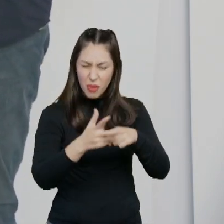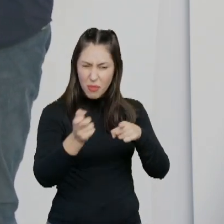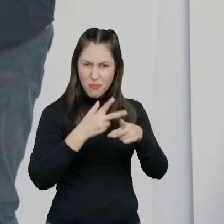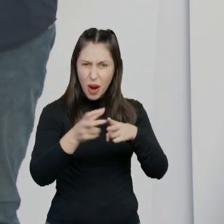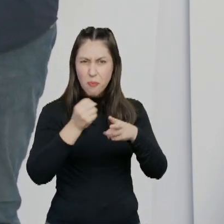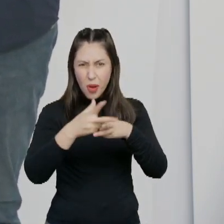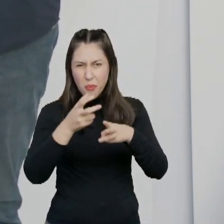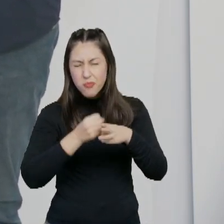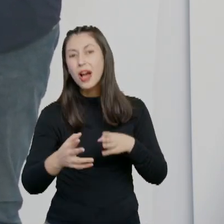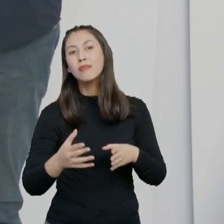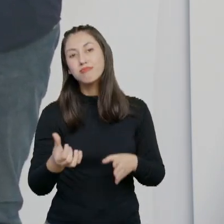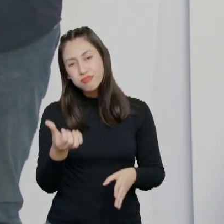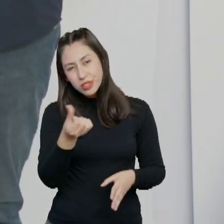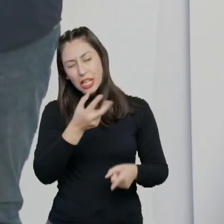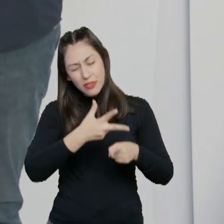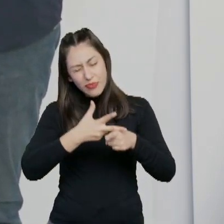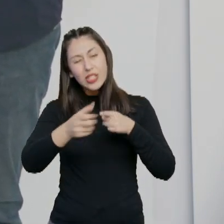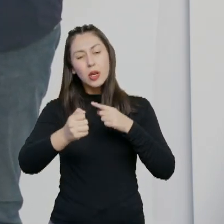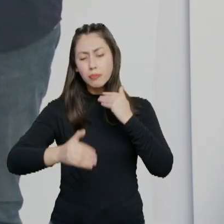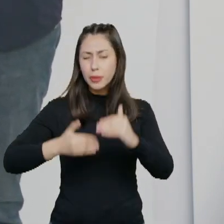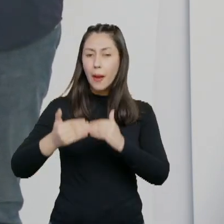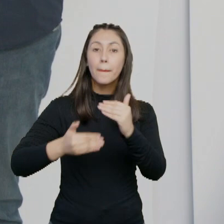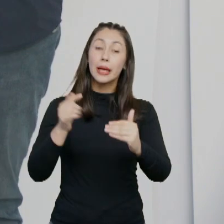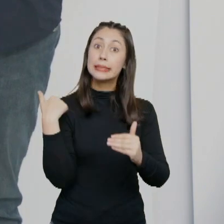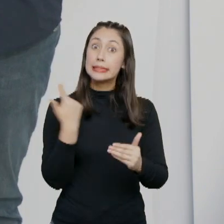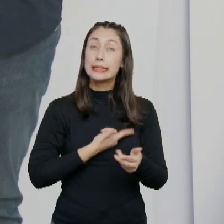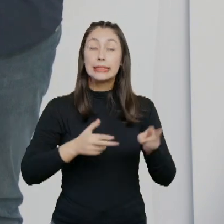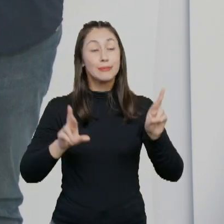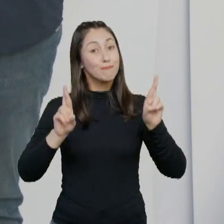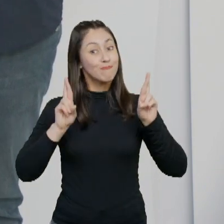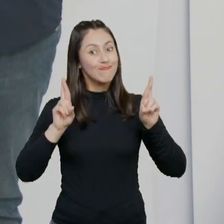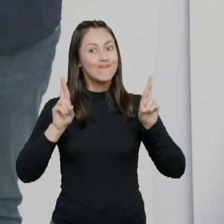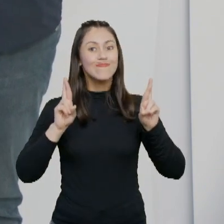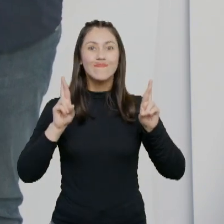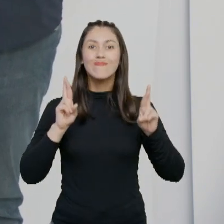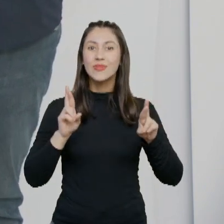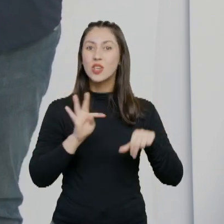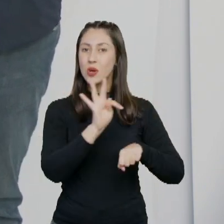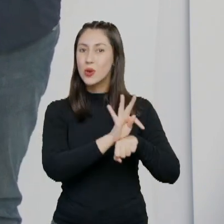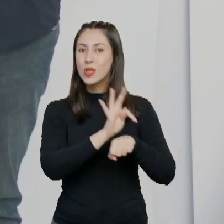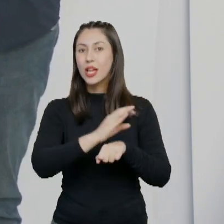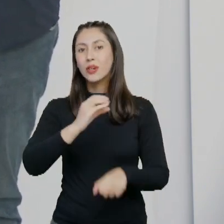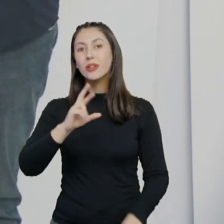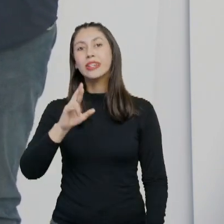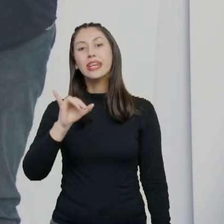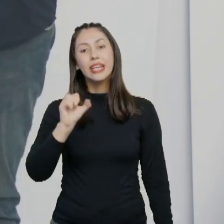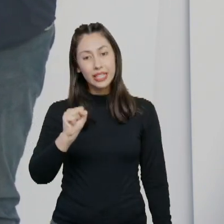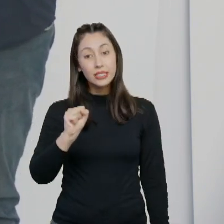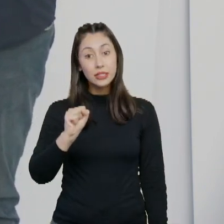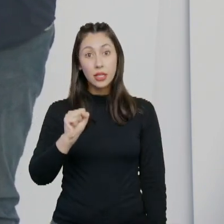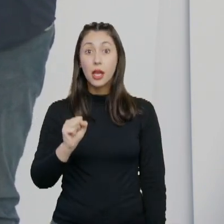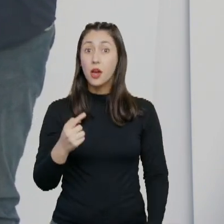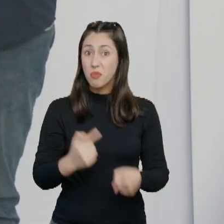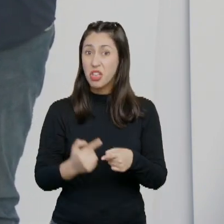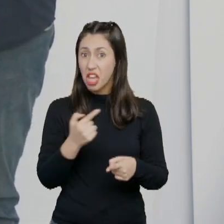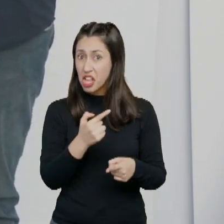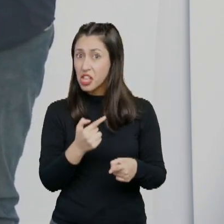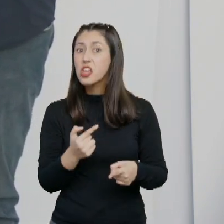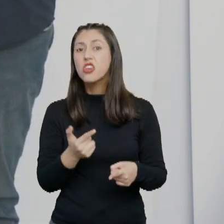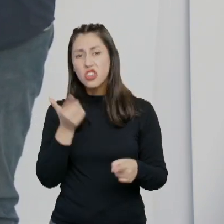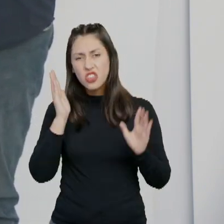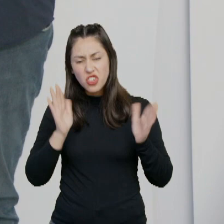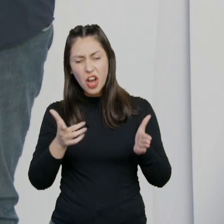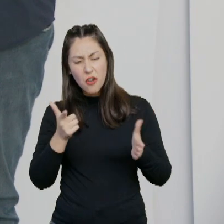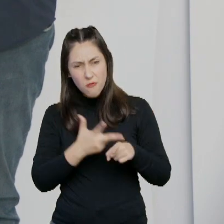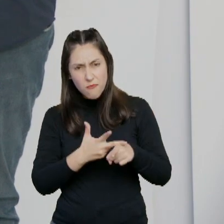fazer 6 vitórias consecutivas. E é isso que a gente espera no comando do Cris Ahmed, que falou aí. O Cris Ahmed é o último campeão paulista com o time